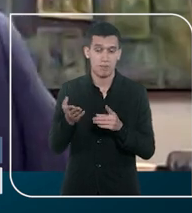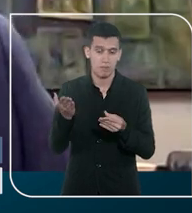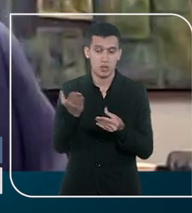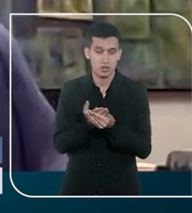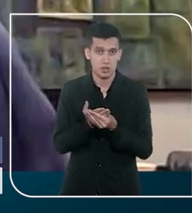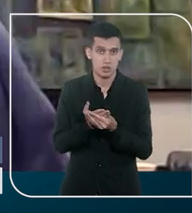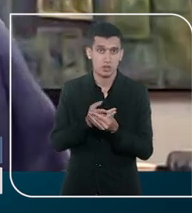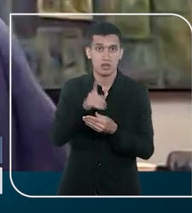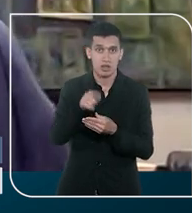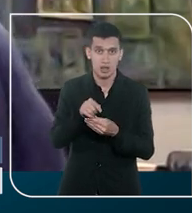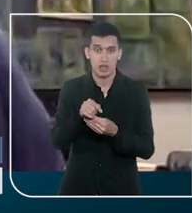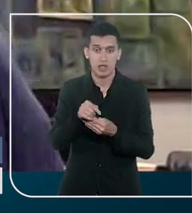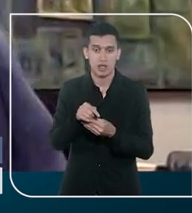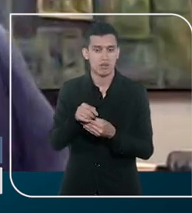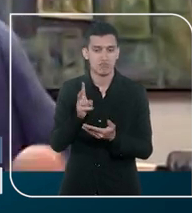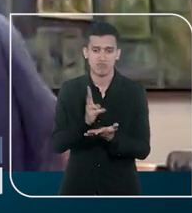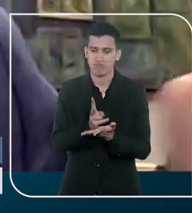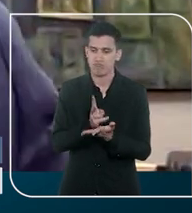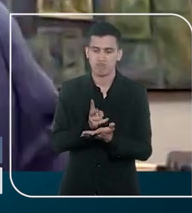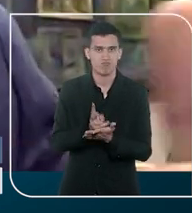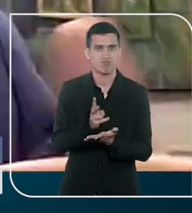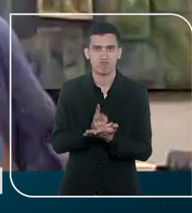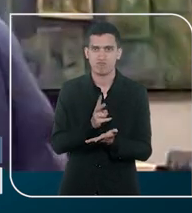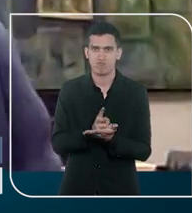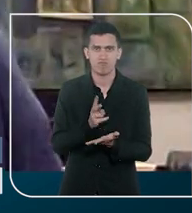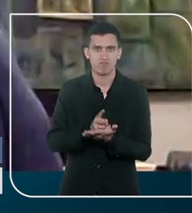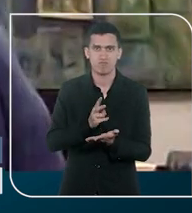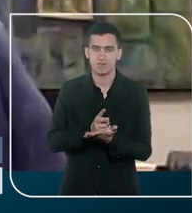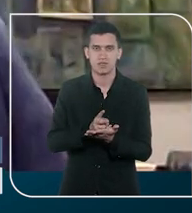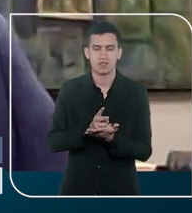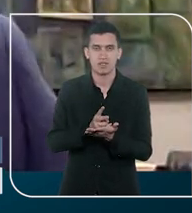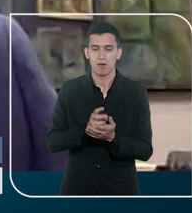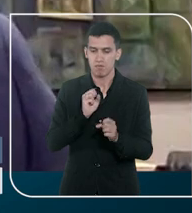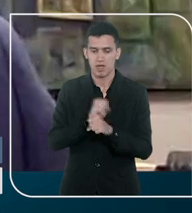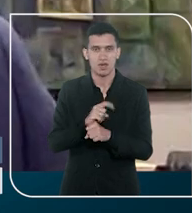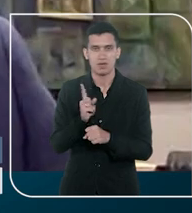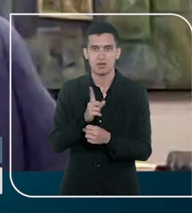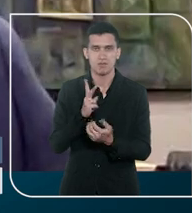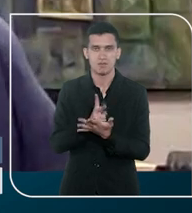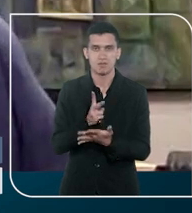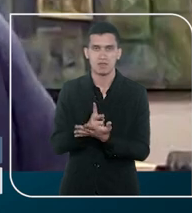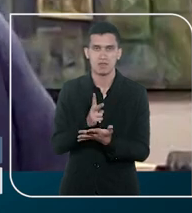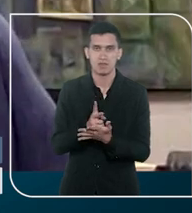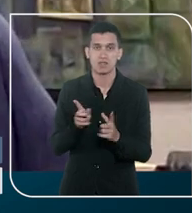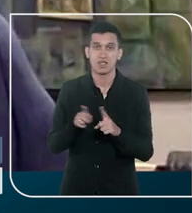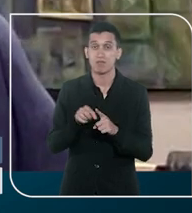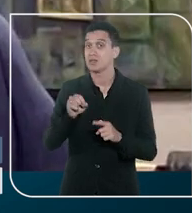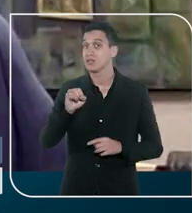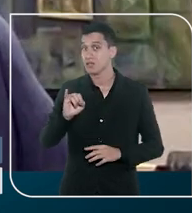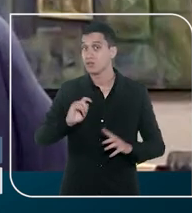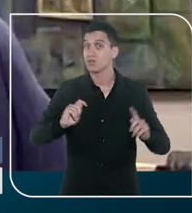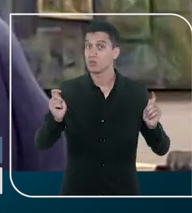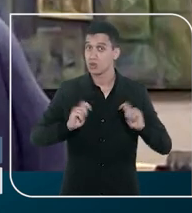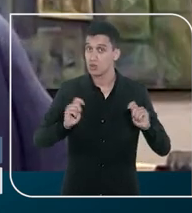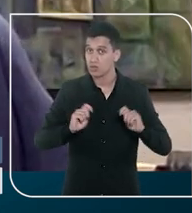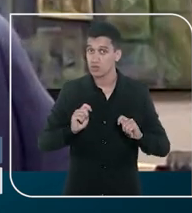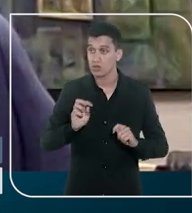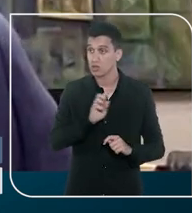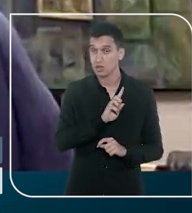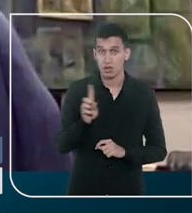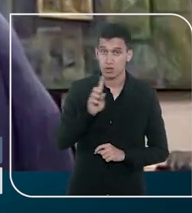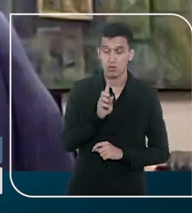processo, né? Que é o caminhar para a frente, o processo tem que caminhar para a frente. E se fosse possível não